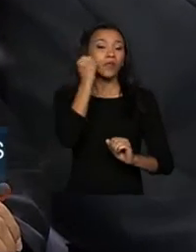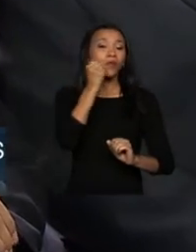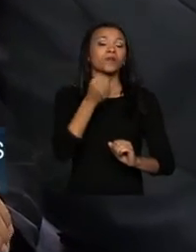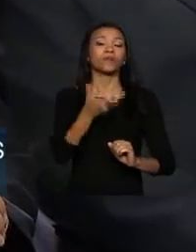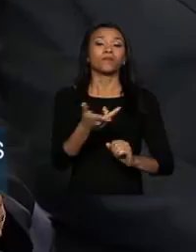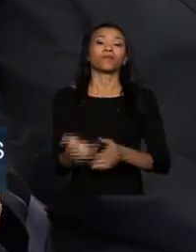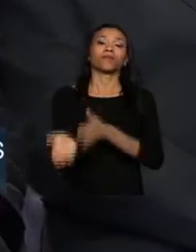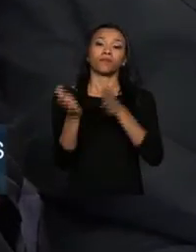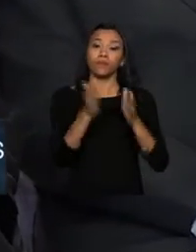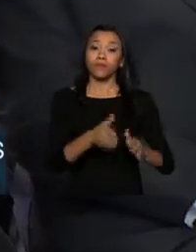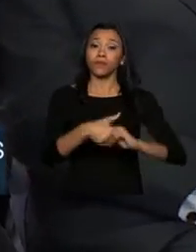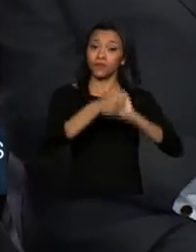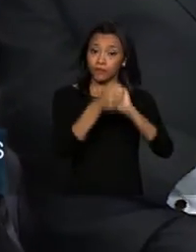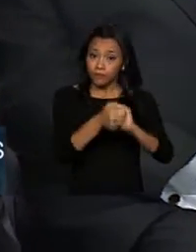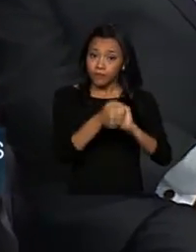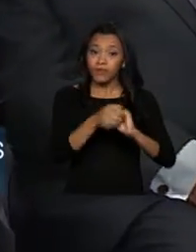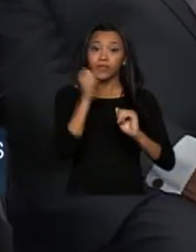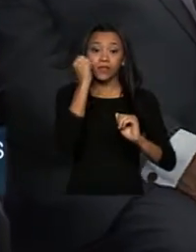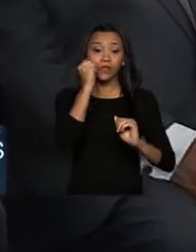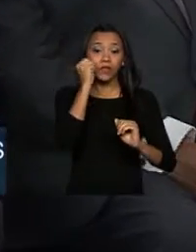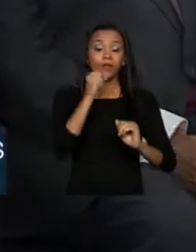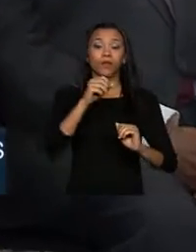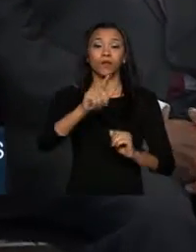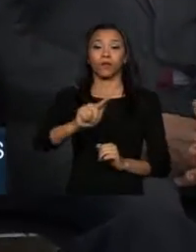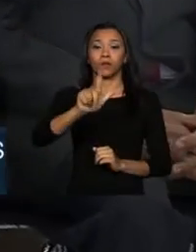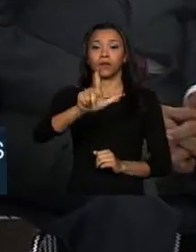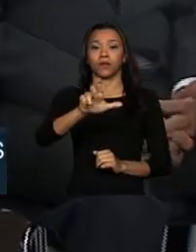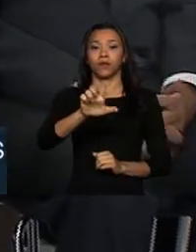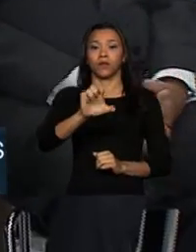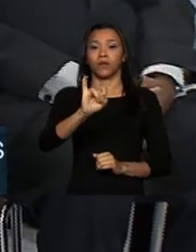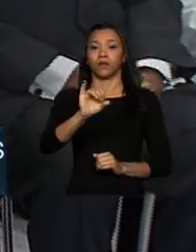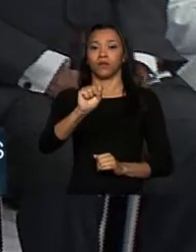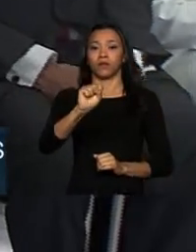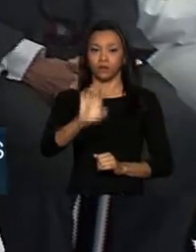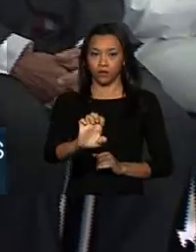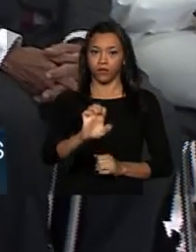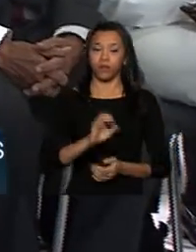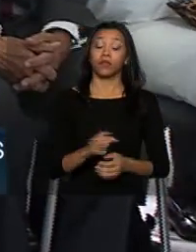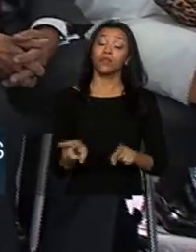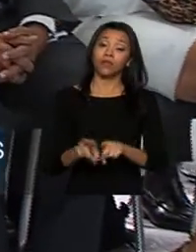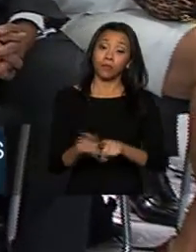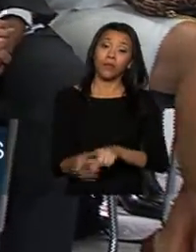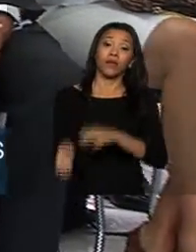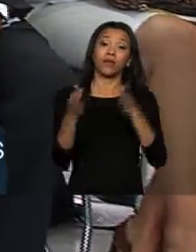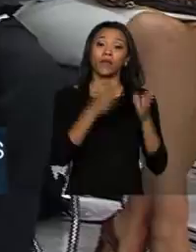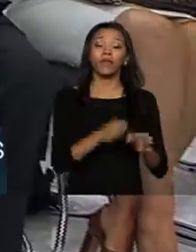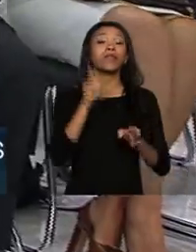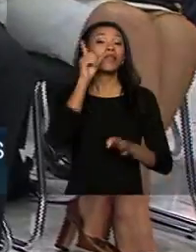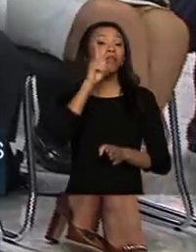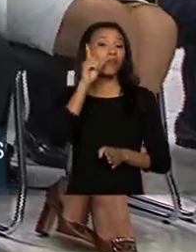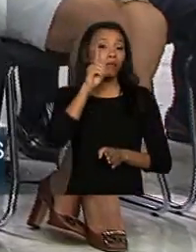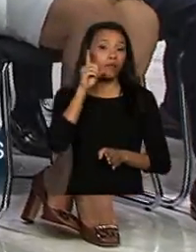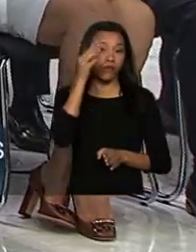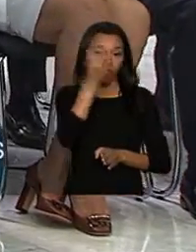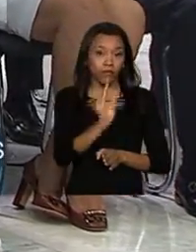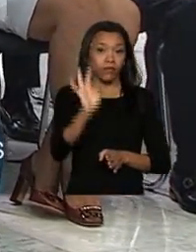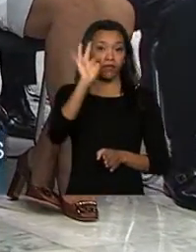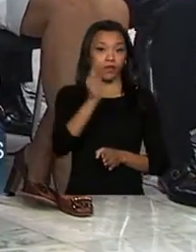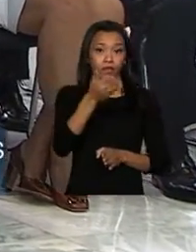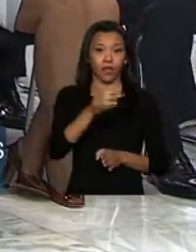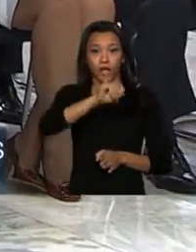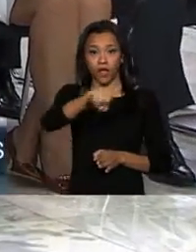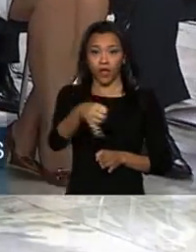nossa senadora Gleisi Hoffmann, o nosso deputado federal Jorginho Melo, presidente